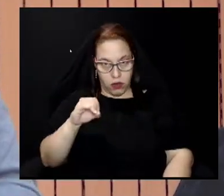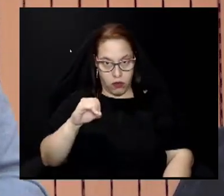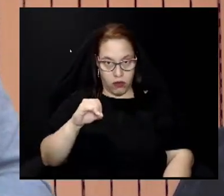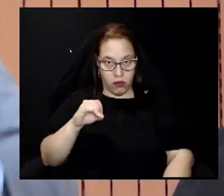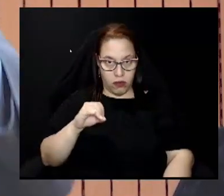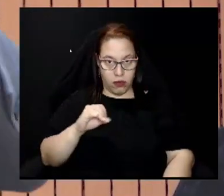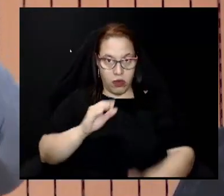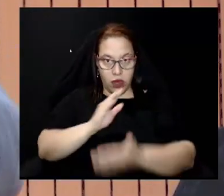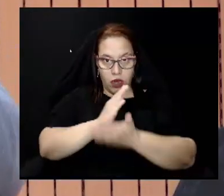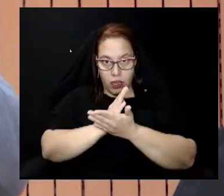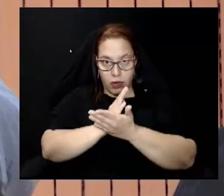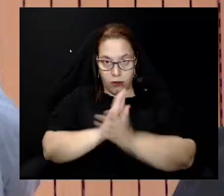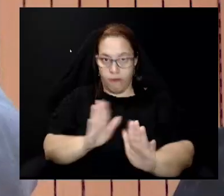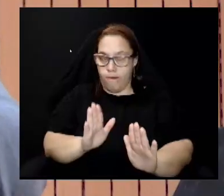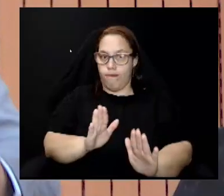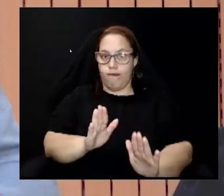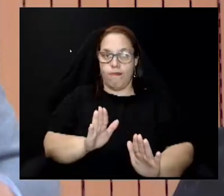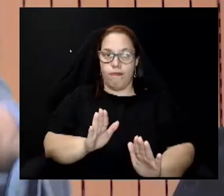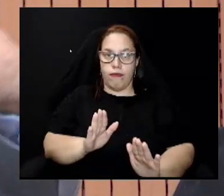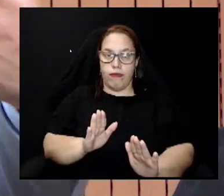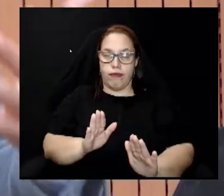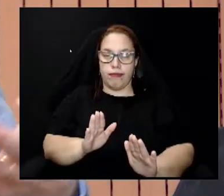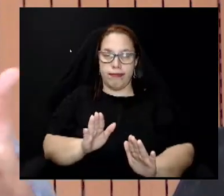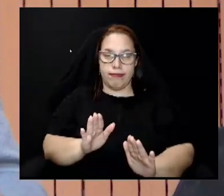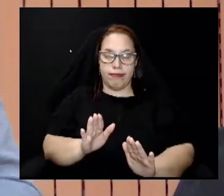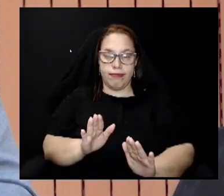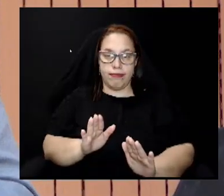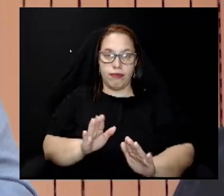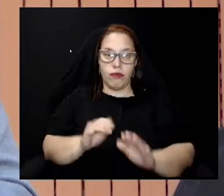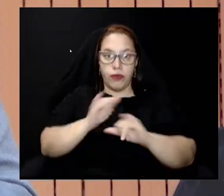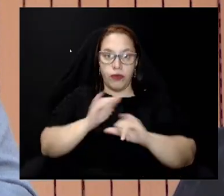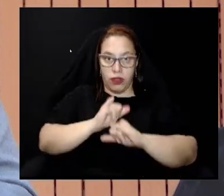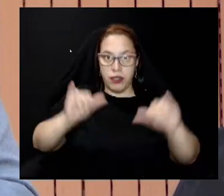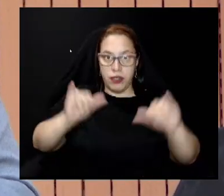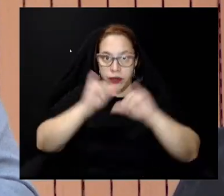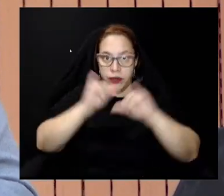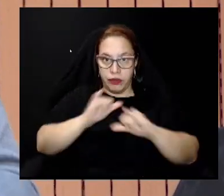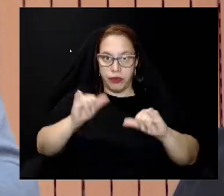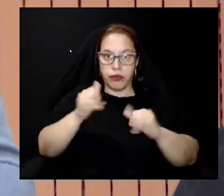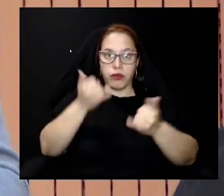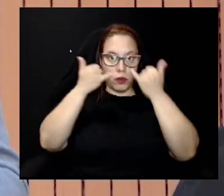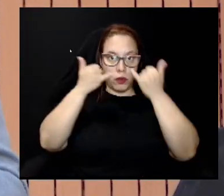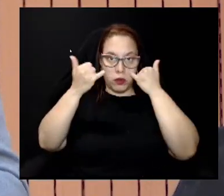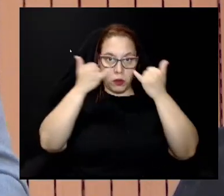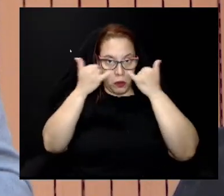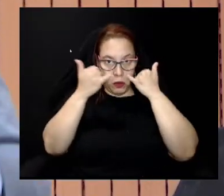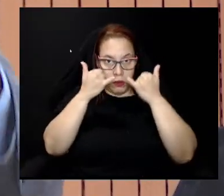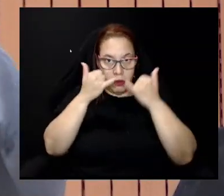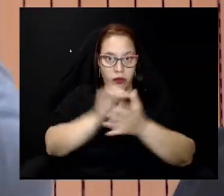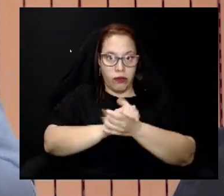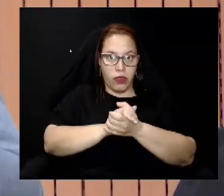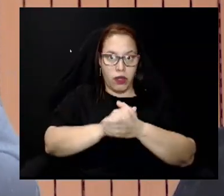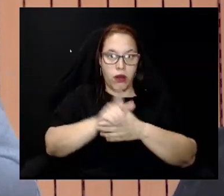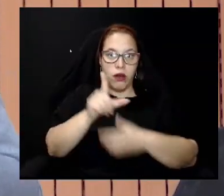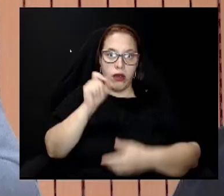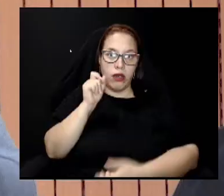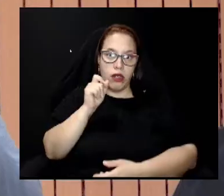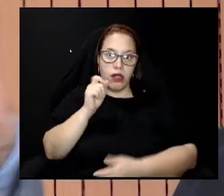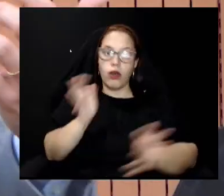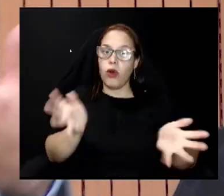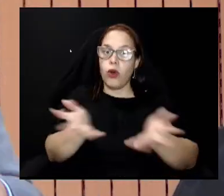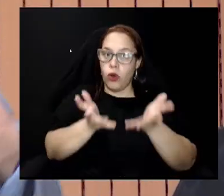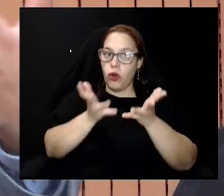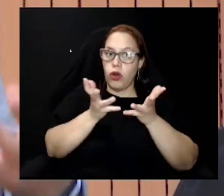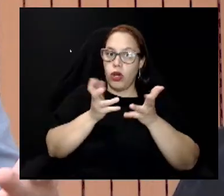célula, e o que foi divulgado quanto a essa informação é uma forma de estimular a imunidade